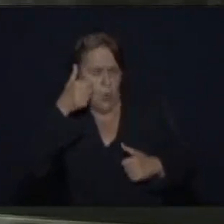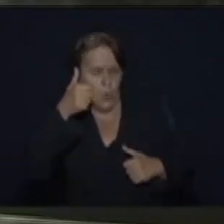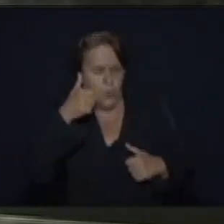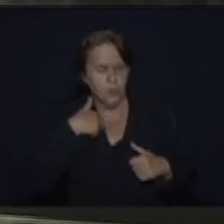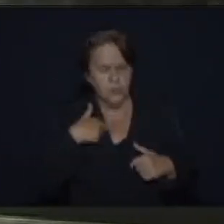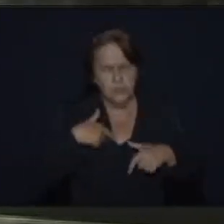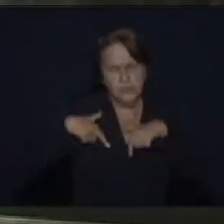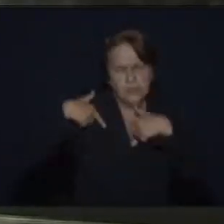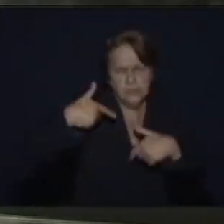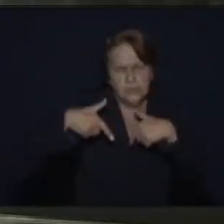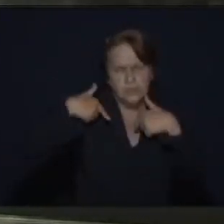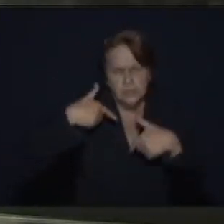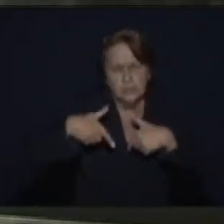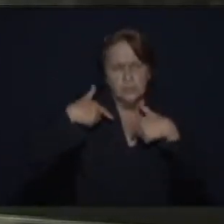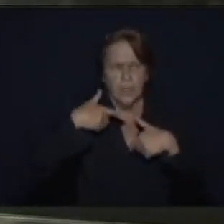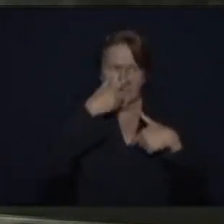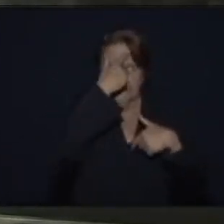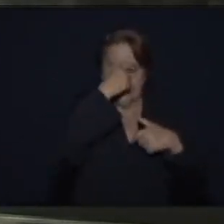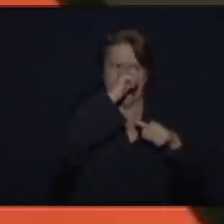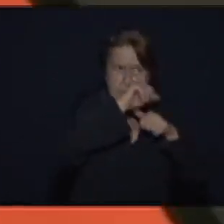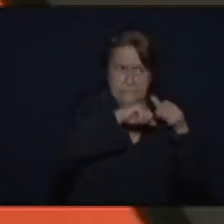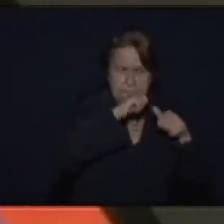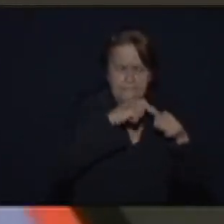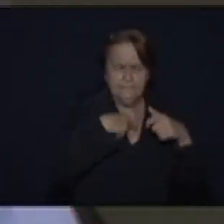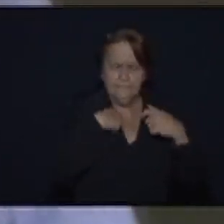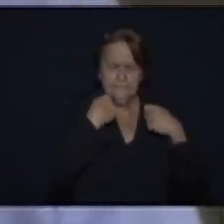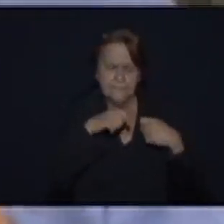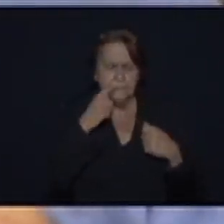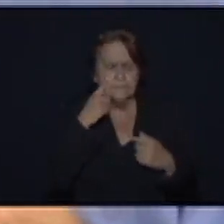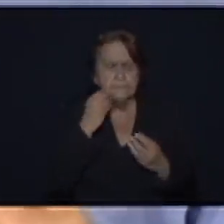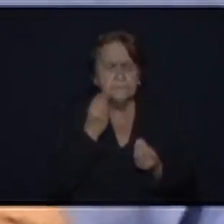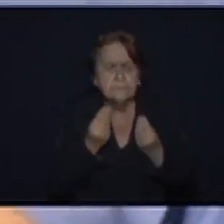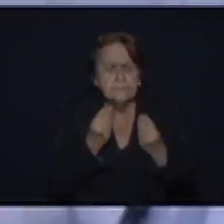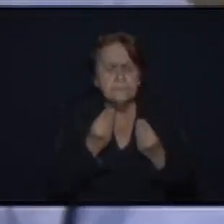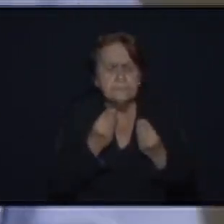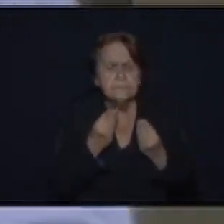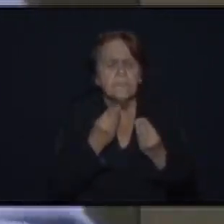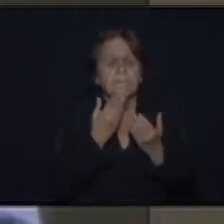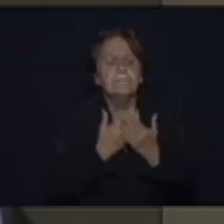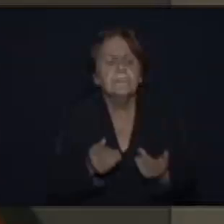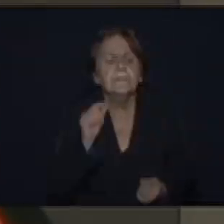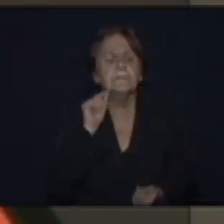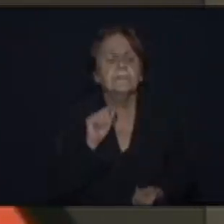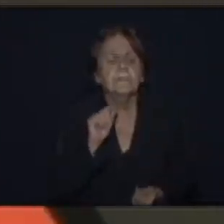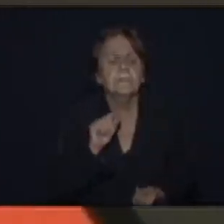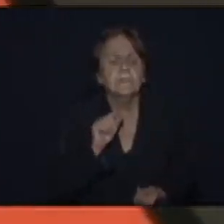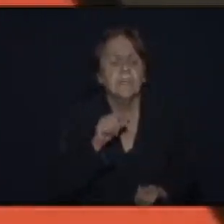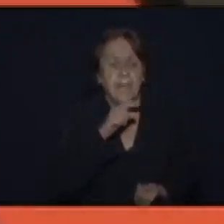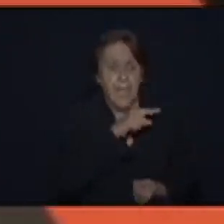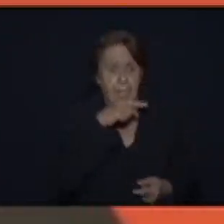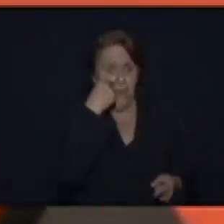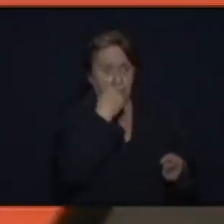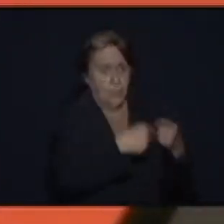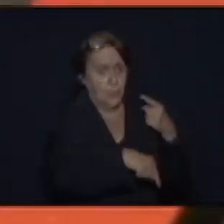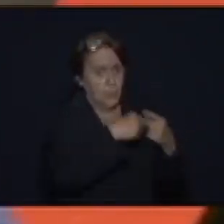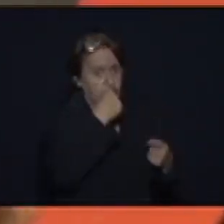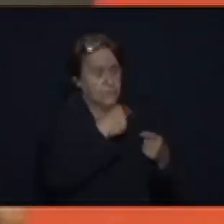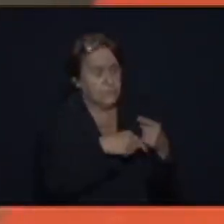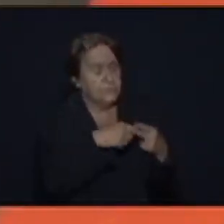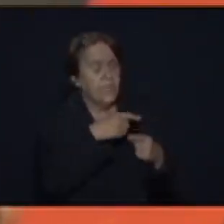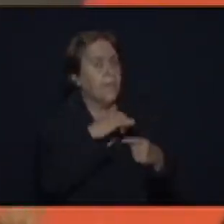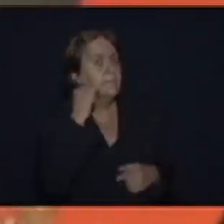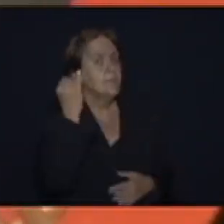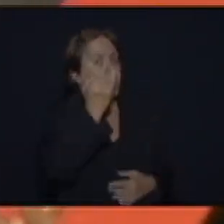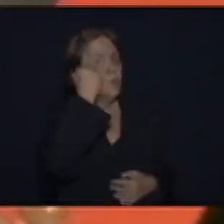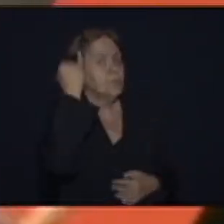correr esse risco na área política isso é mais importante do que em todas as outras áreas Porque afinal a política